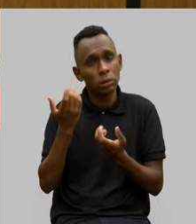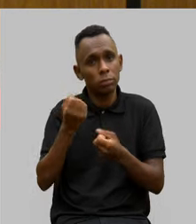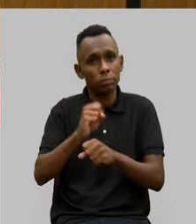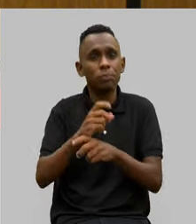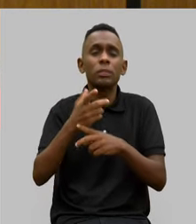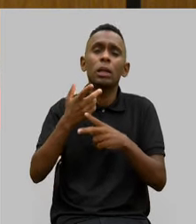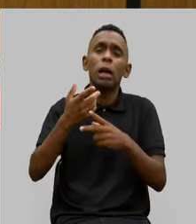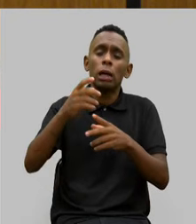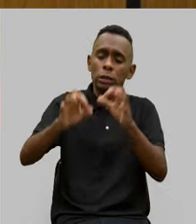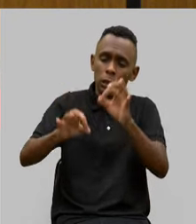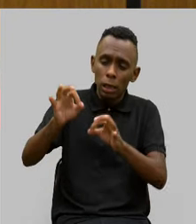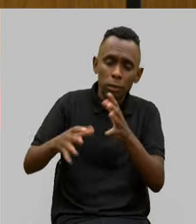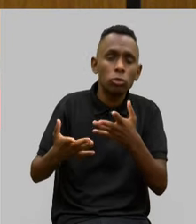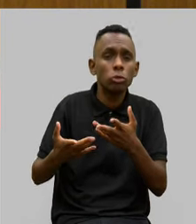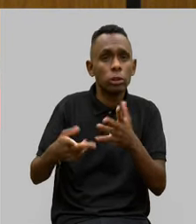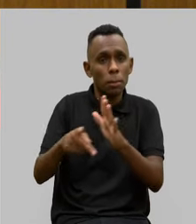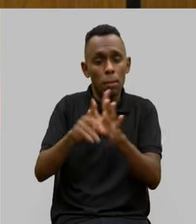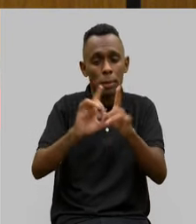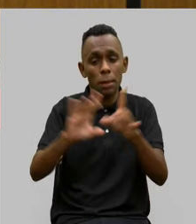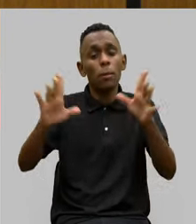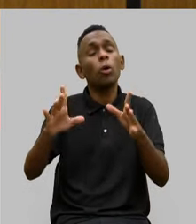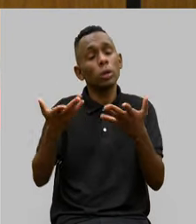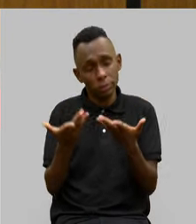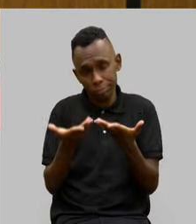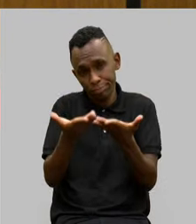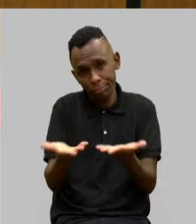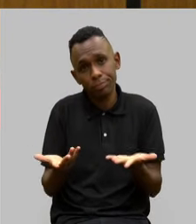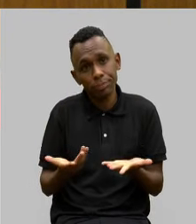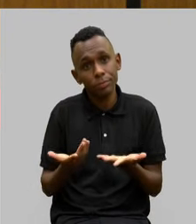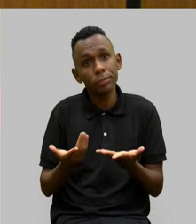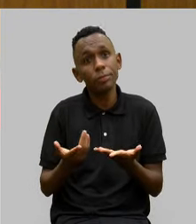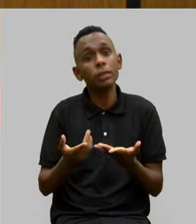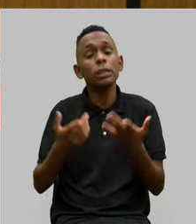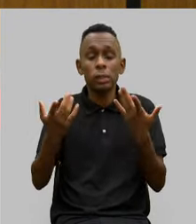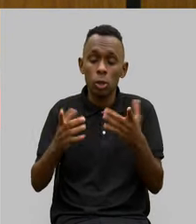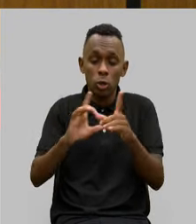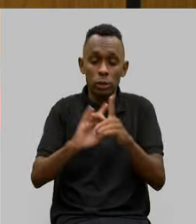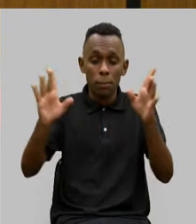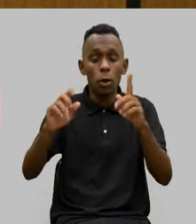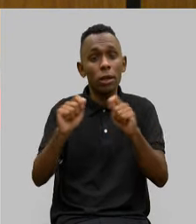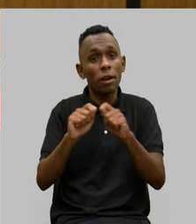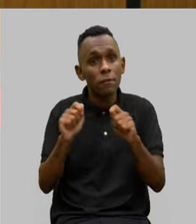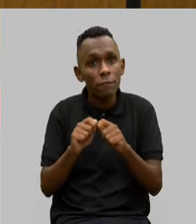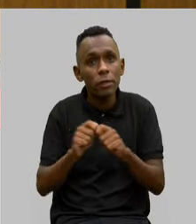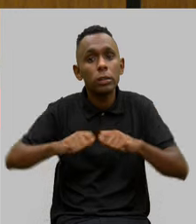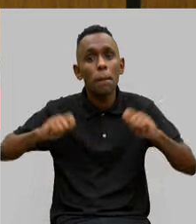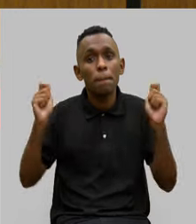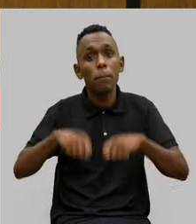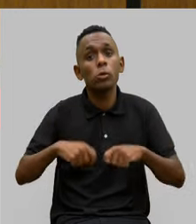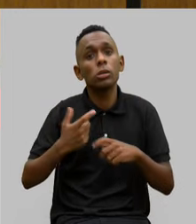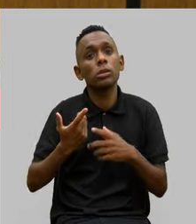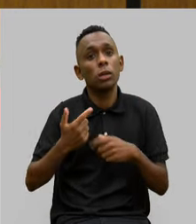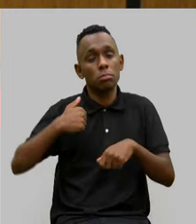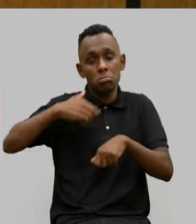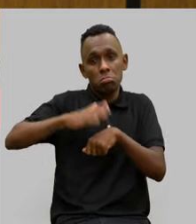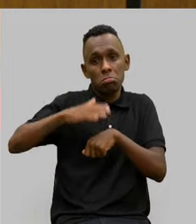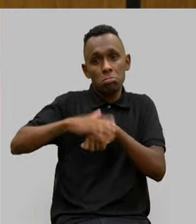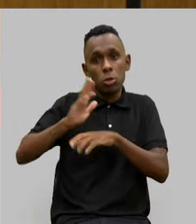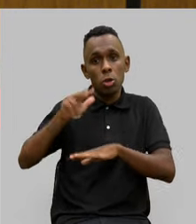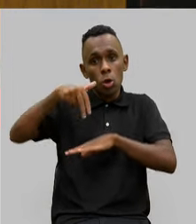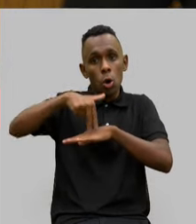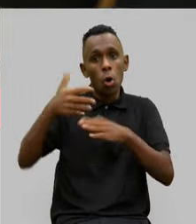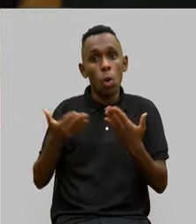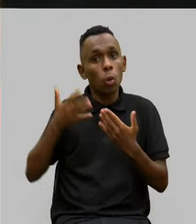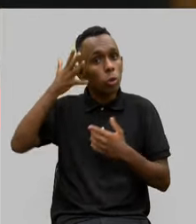democracia funciona desse jeito a democracia é assim e a Democracia que fez que possibilitou que eu estivesse aqui hoje porque